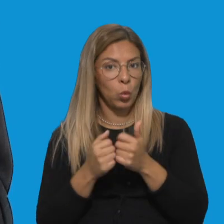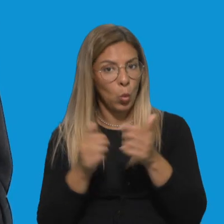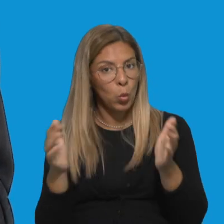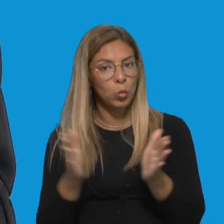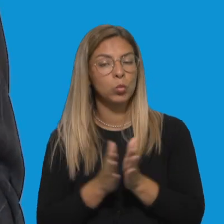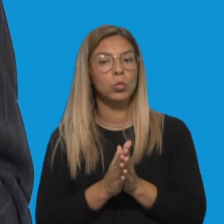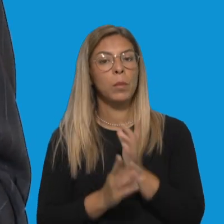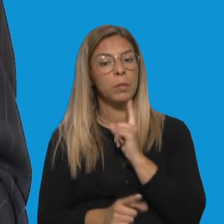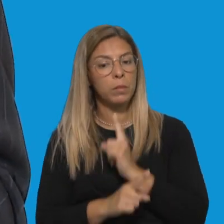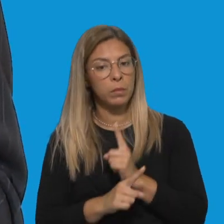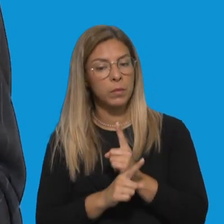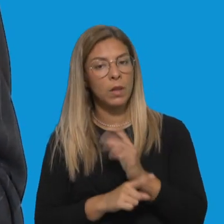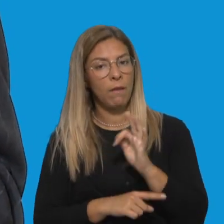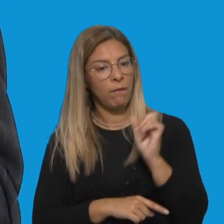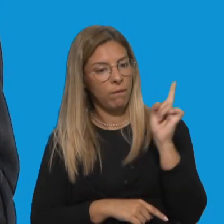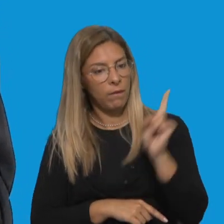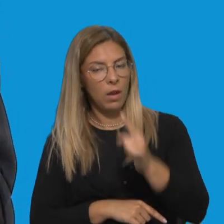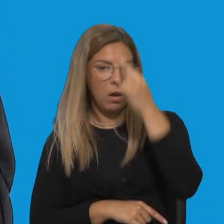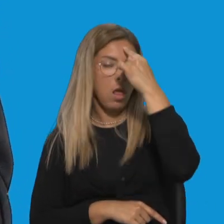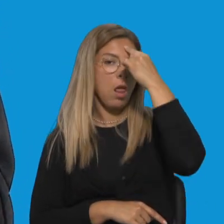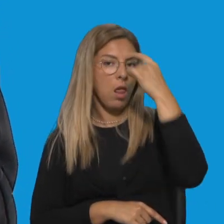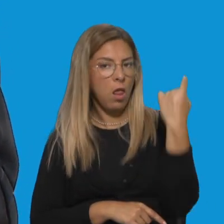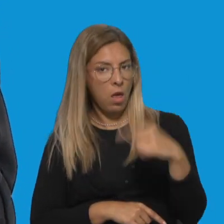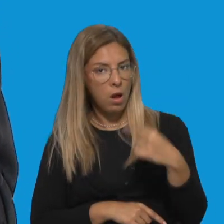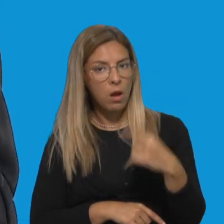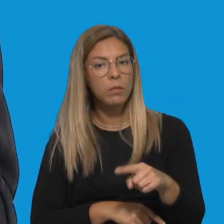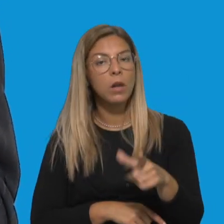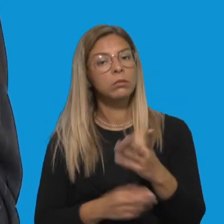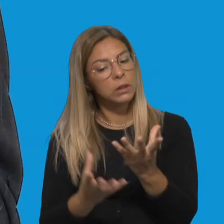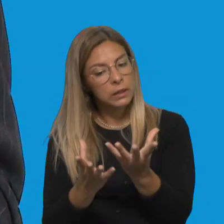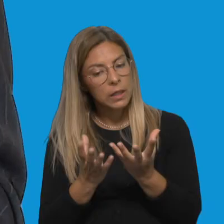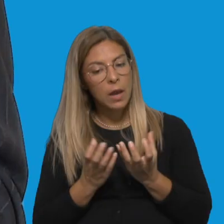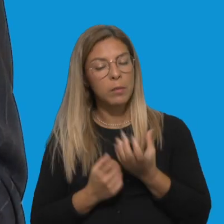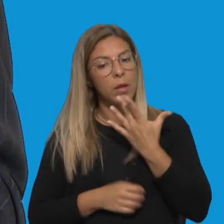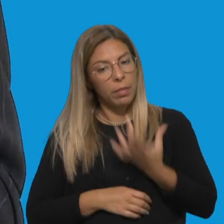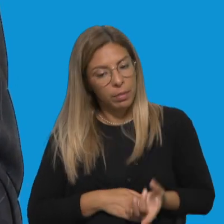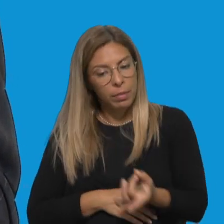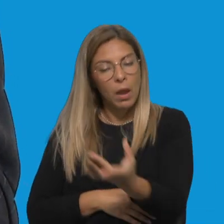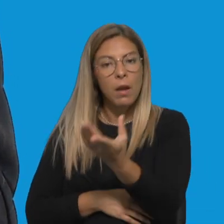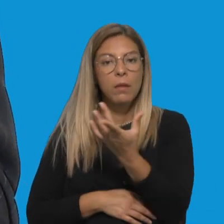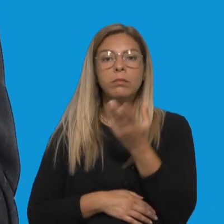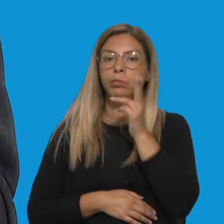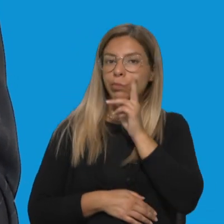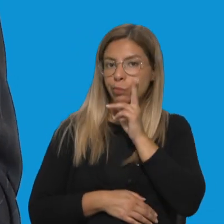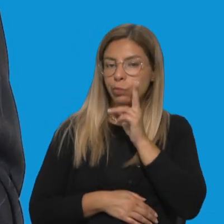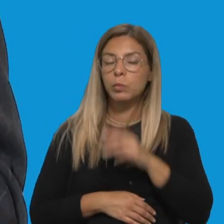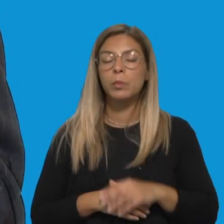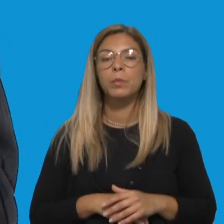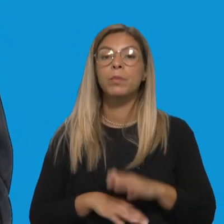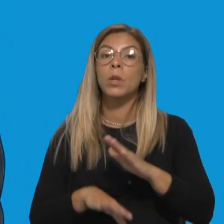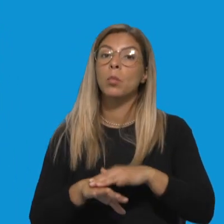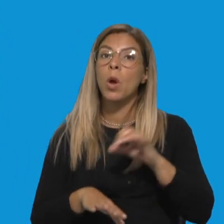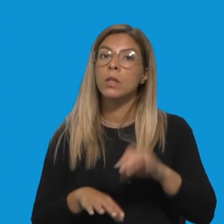a mesma fé, é por ele e através dele que se recebe o mesmo perdão. Por isso aparece muitas vezes ligado ao momento